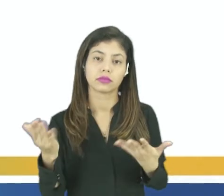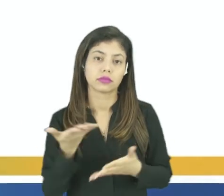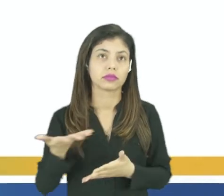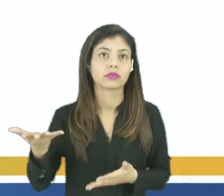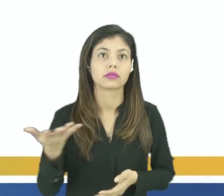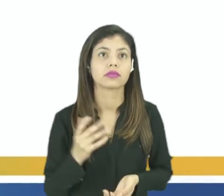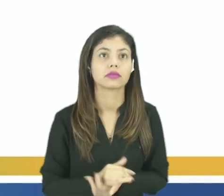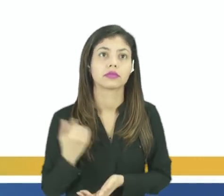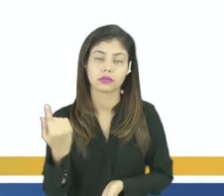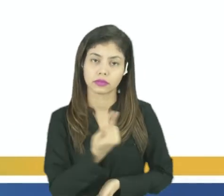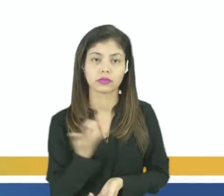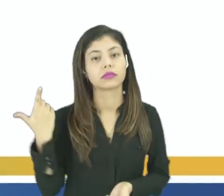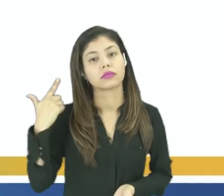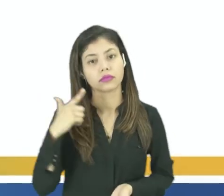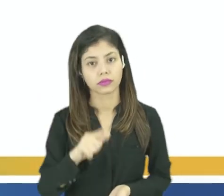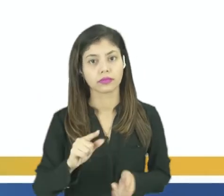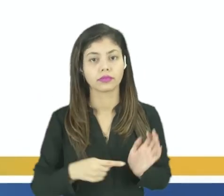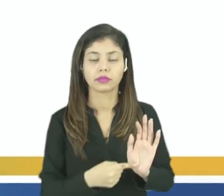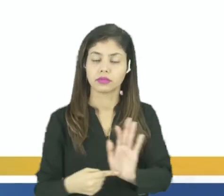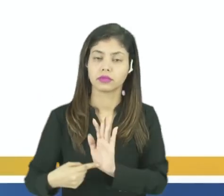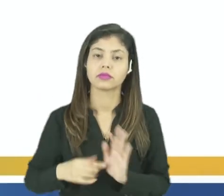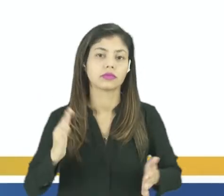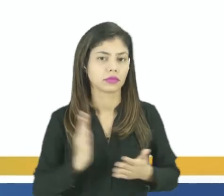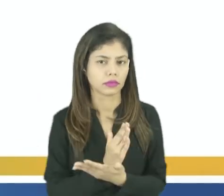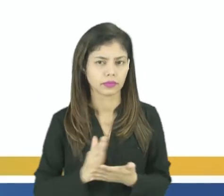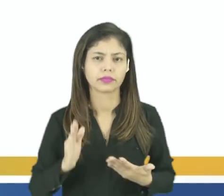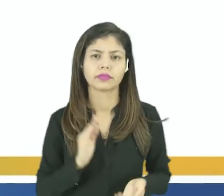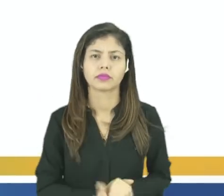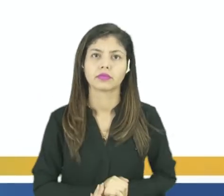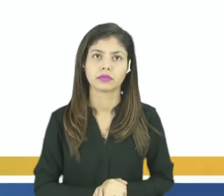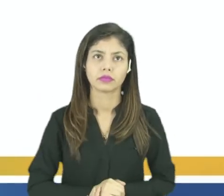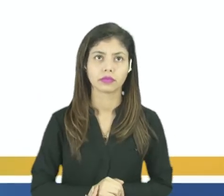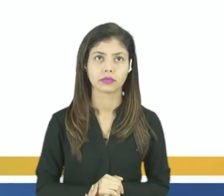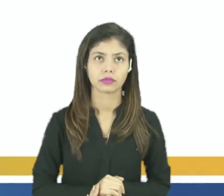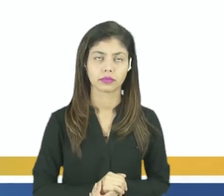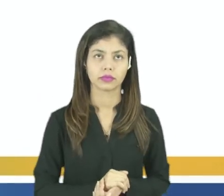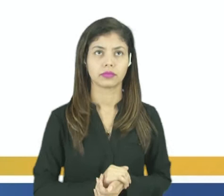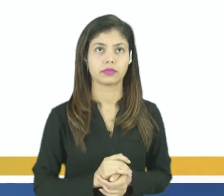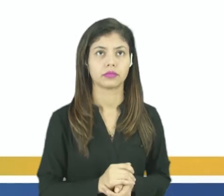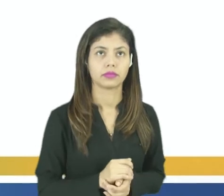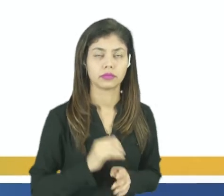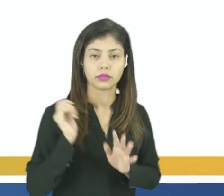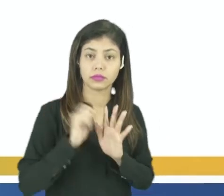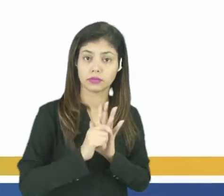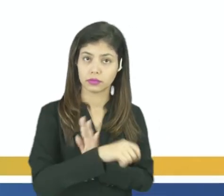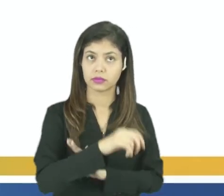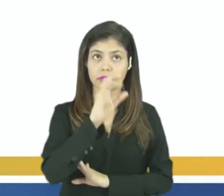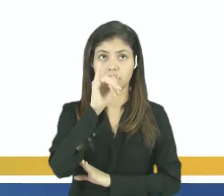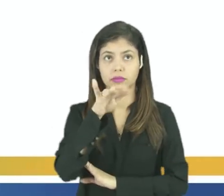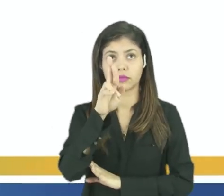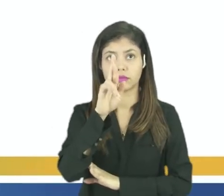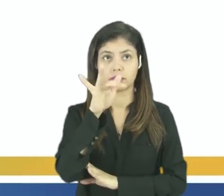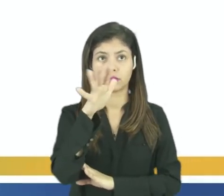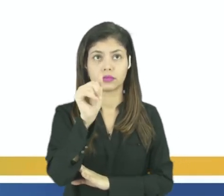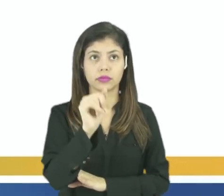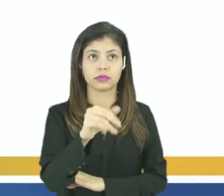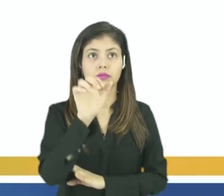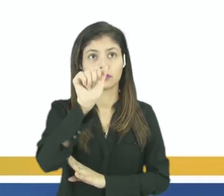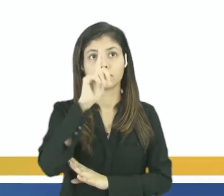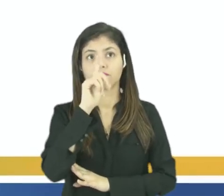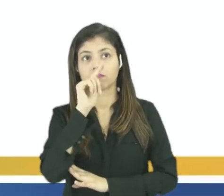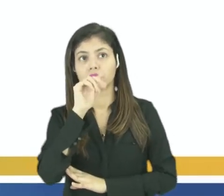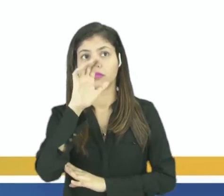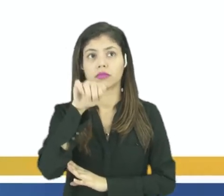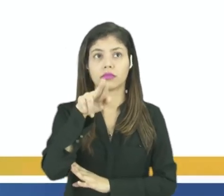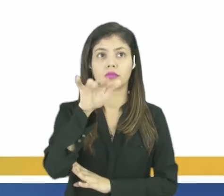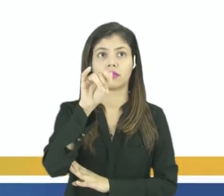meio com menor índice de refração. Essa informação é muito importante, pessoal. Isso aqui é a chave da aula de hoje. E aí eu preciso que